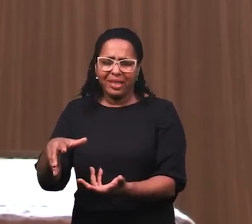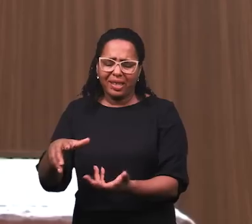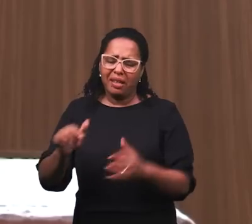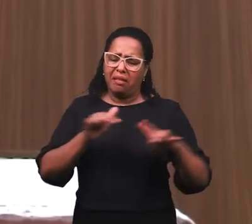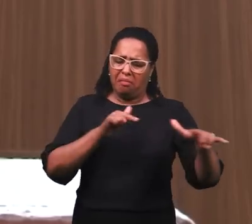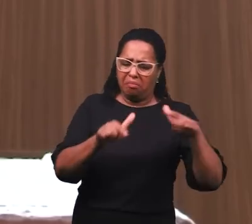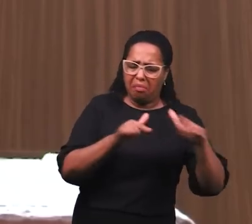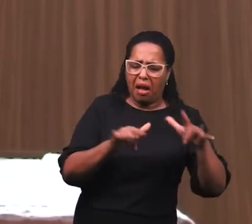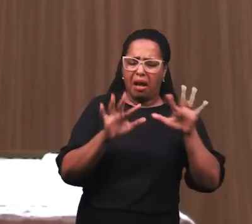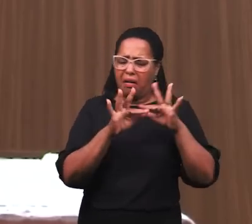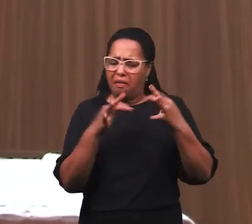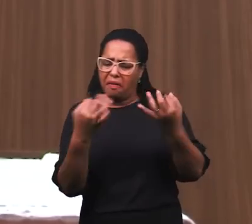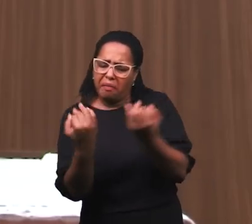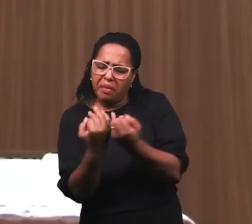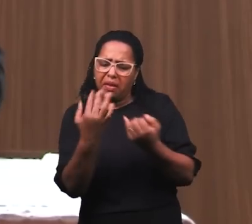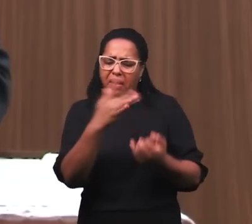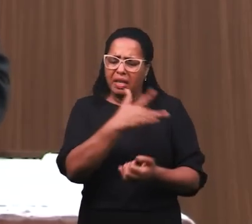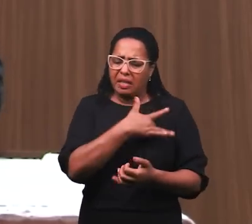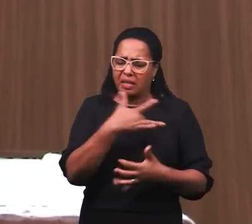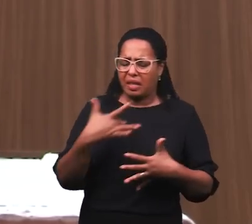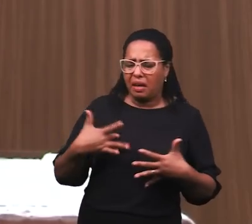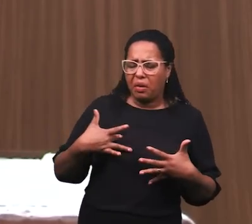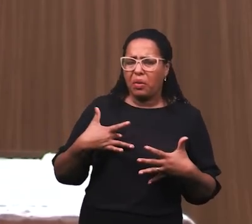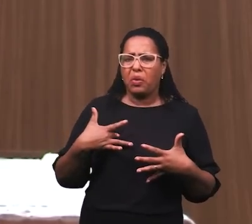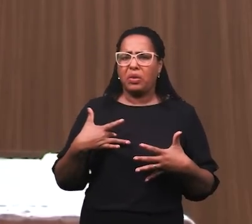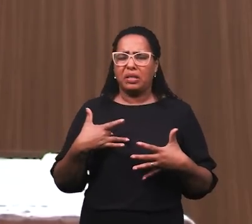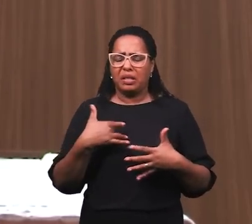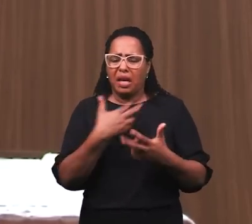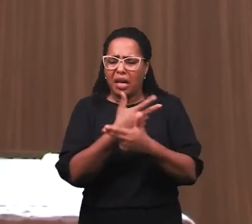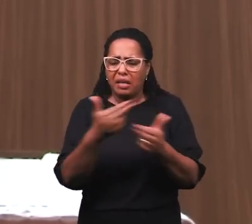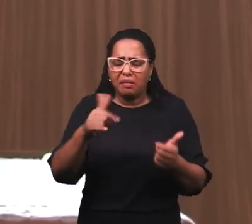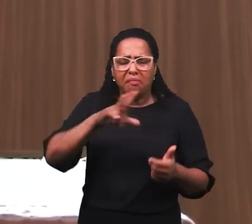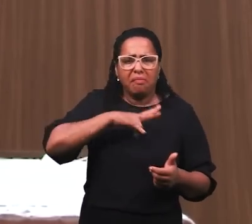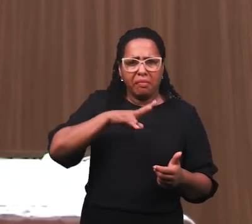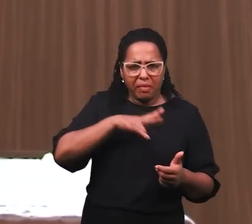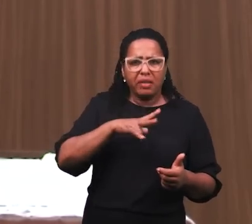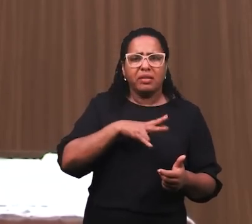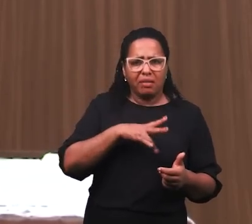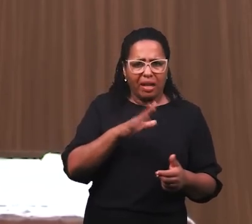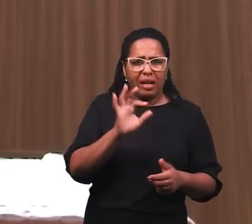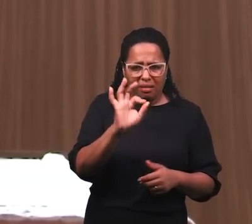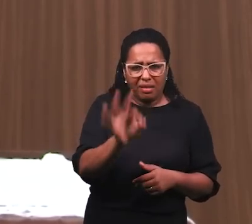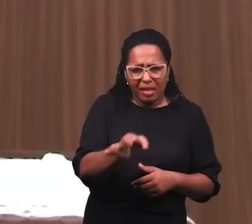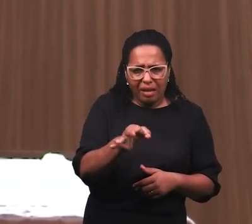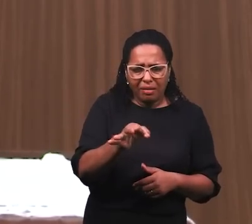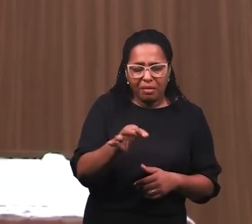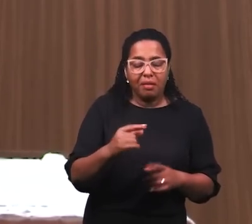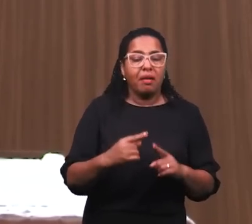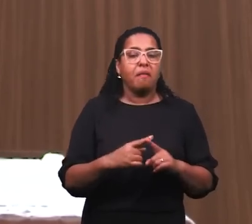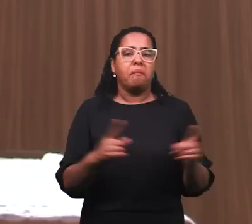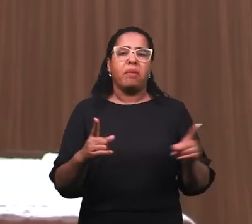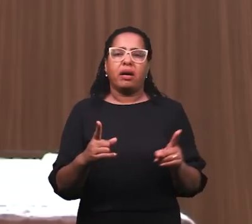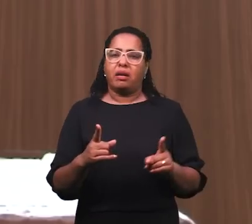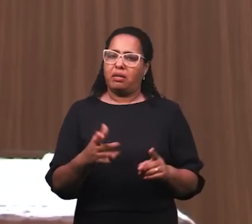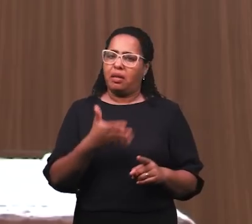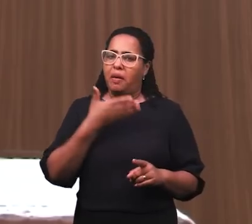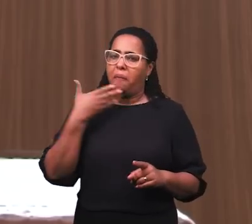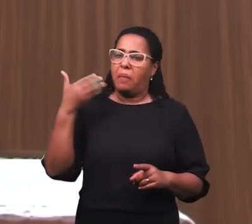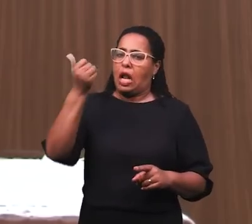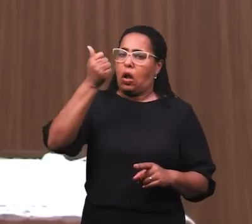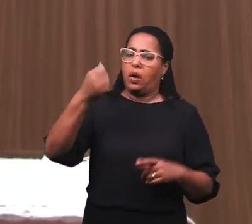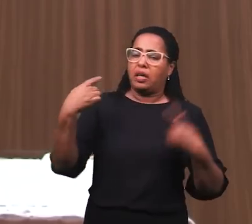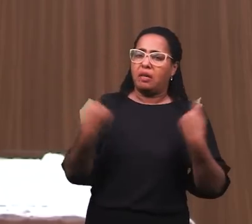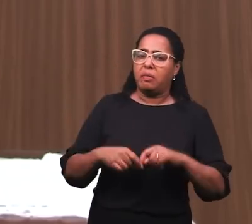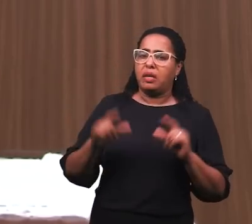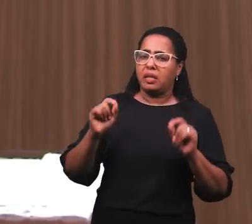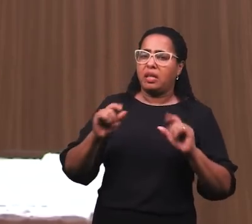a nossa família, a nossa saúde, as nossas situações pessoais. Temos perdido por tantas coisas, mas a nossa maior necessidade